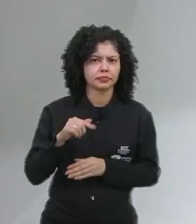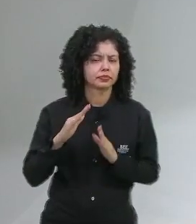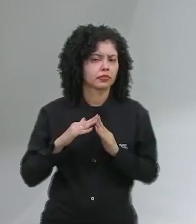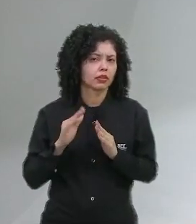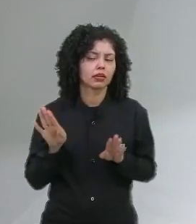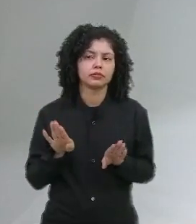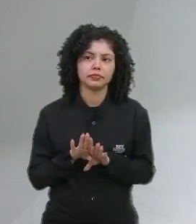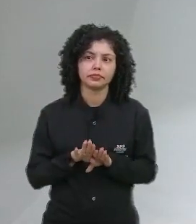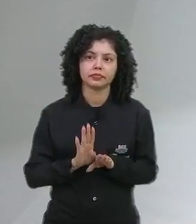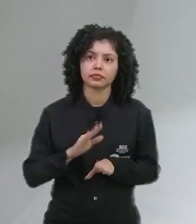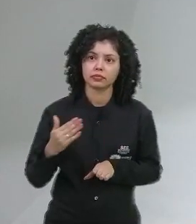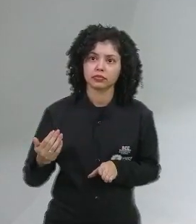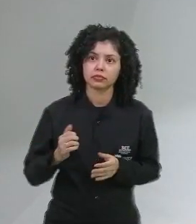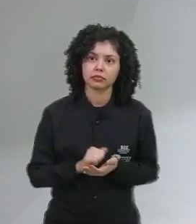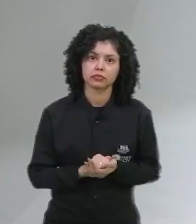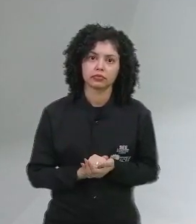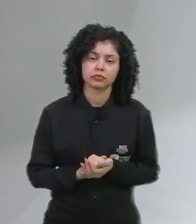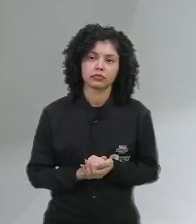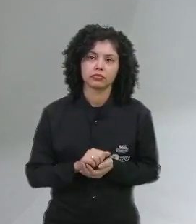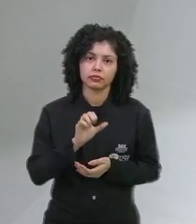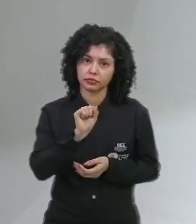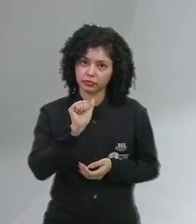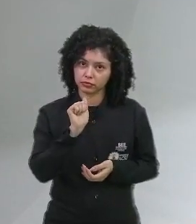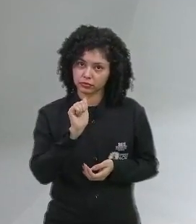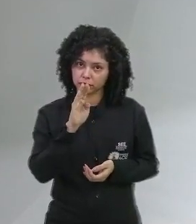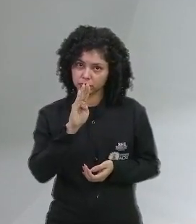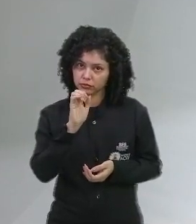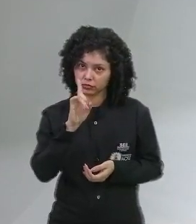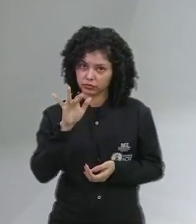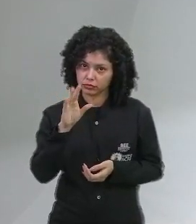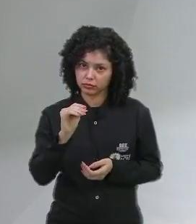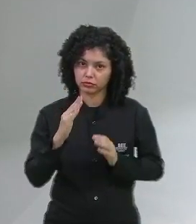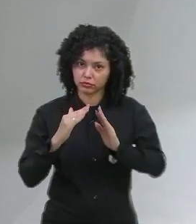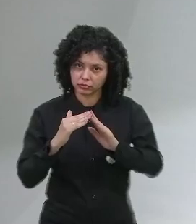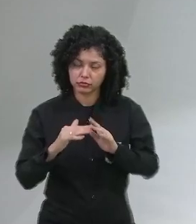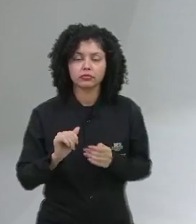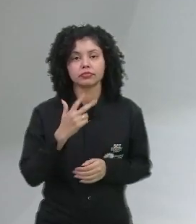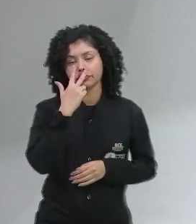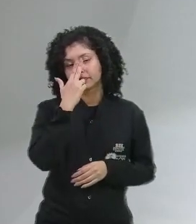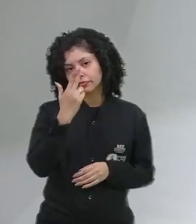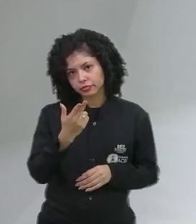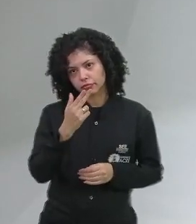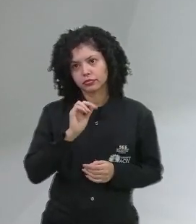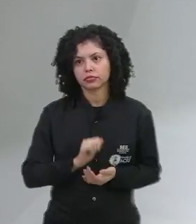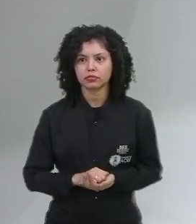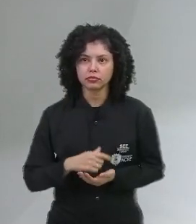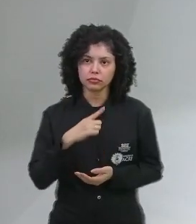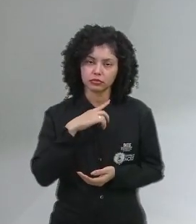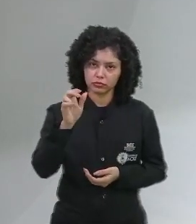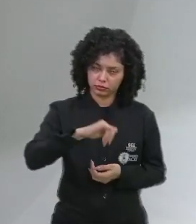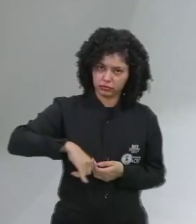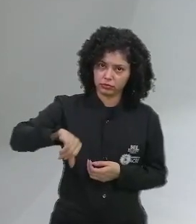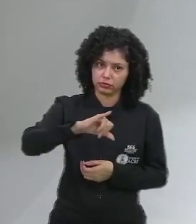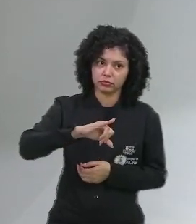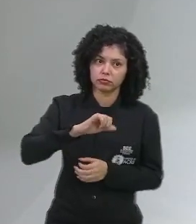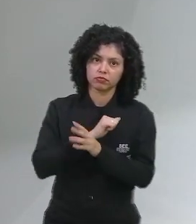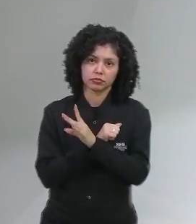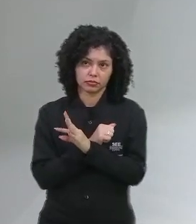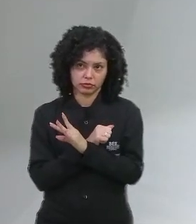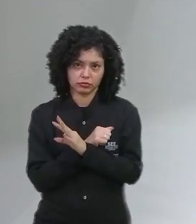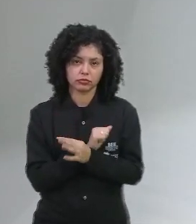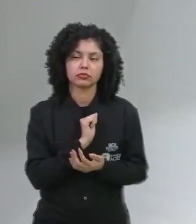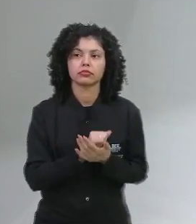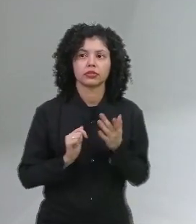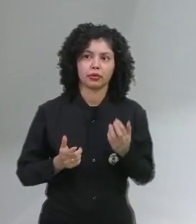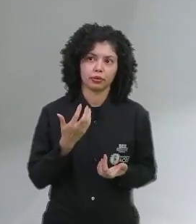isso. Sabe quando você produziu sabão? Você já viu alguém fazendo sabão caseiro? Então é muito parecido. Eu tenho um óleo, um ácido graxo, aquele óleo